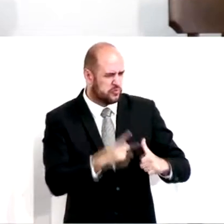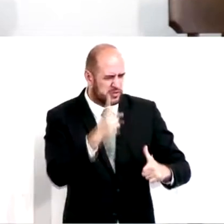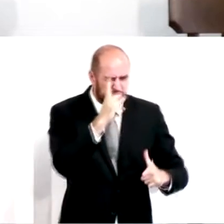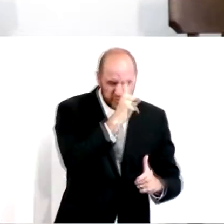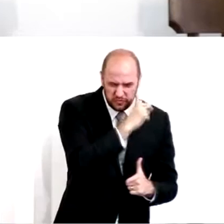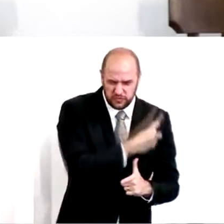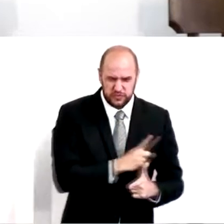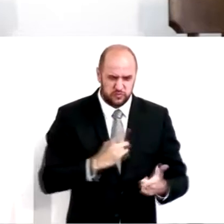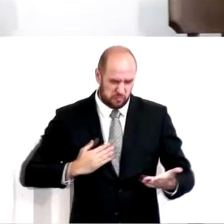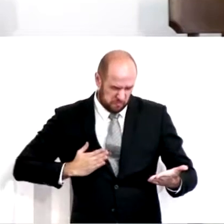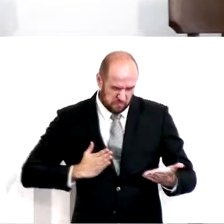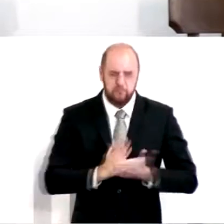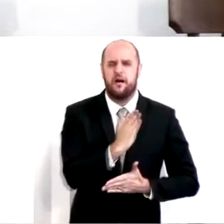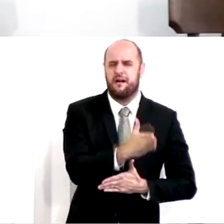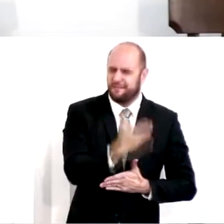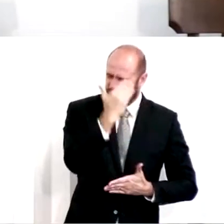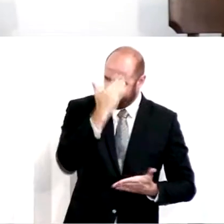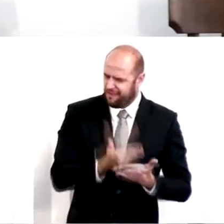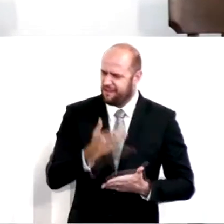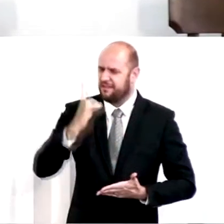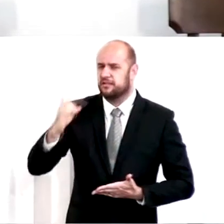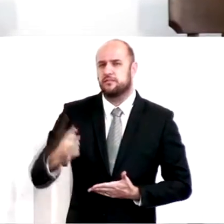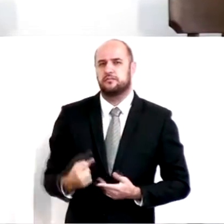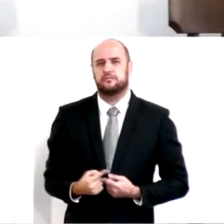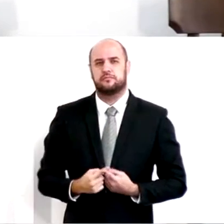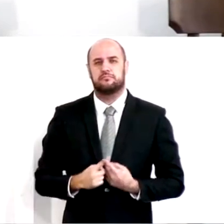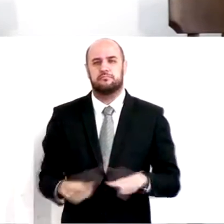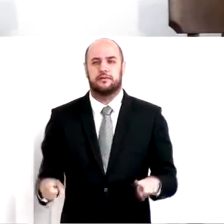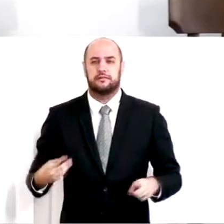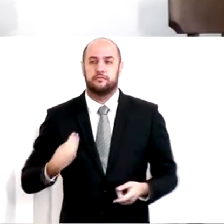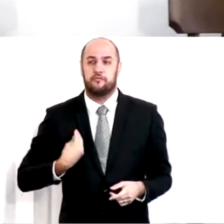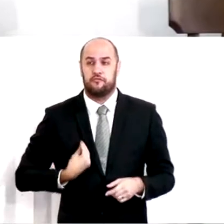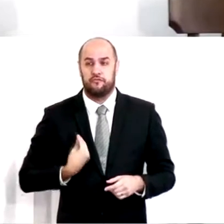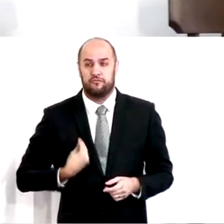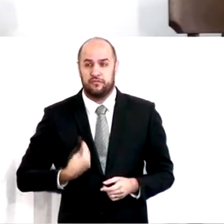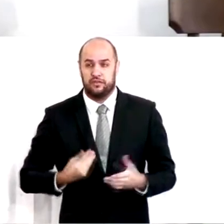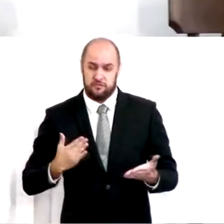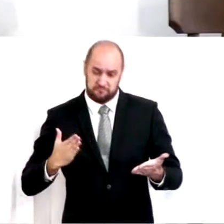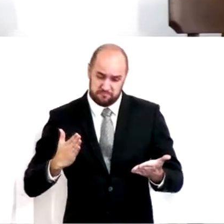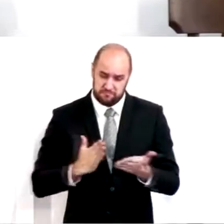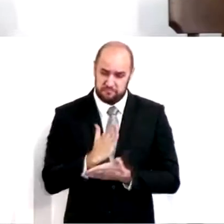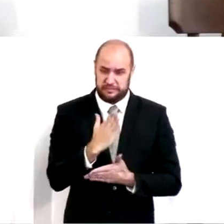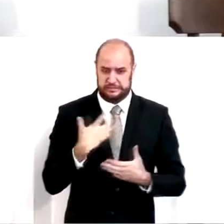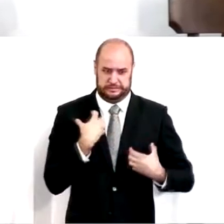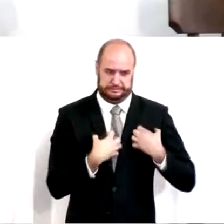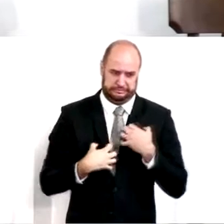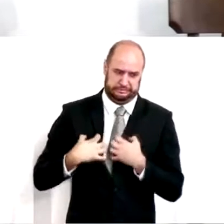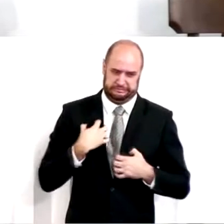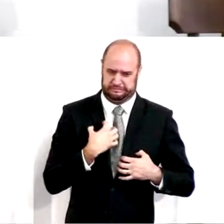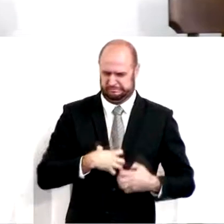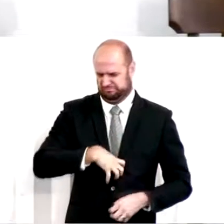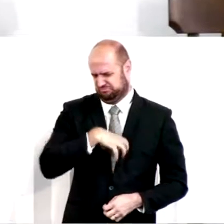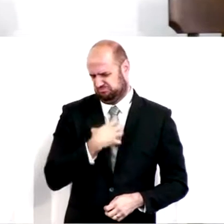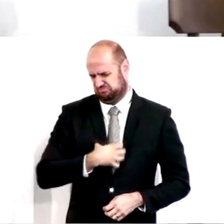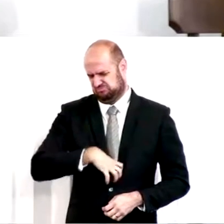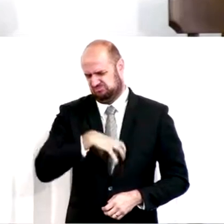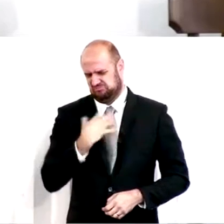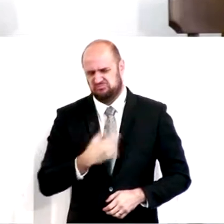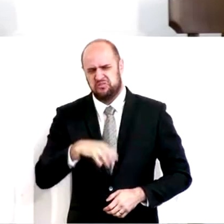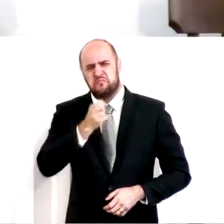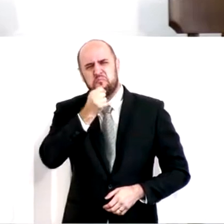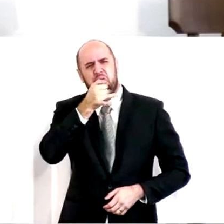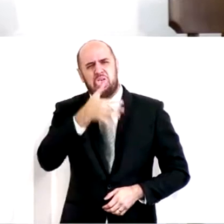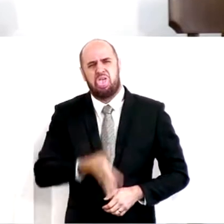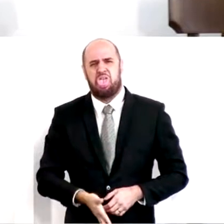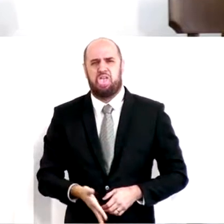que forem, crendo em Deus. Mas ele passou os momentos mais difíceis da sua vida em desespero, em angústia, em